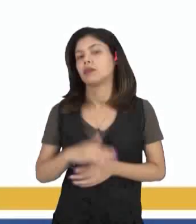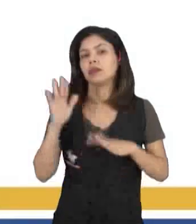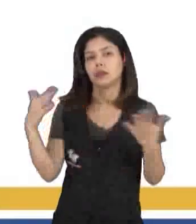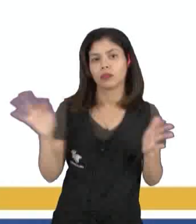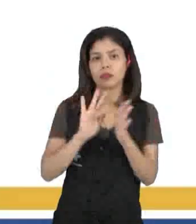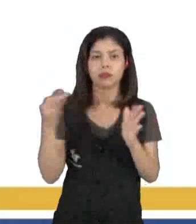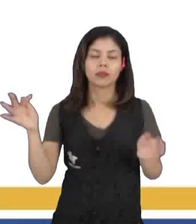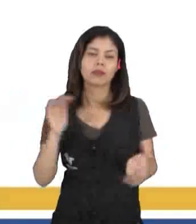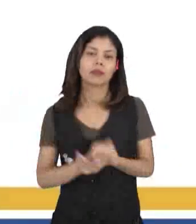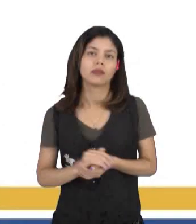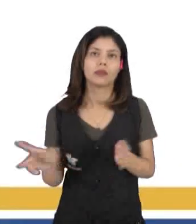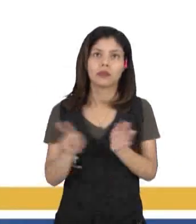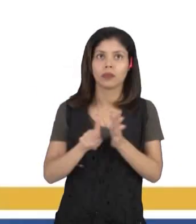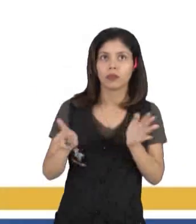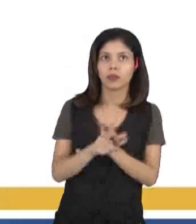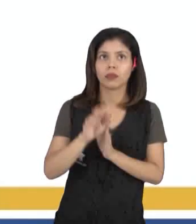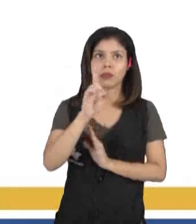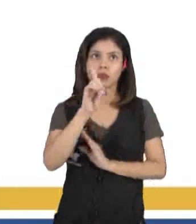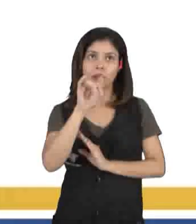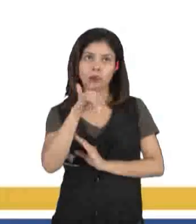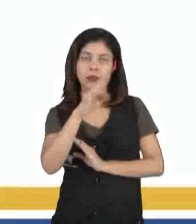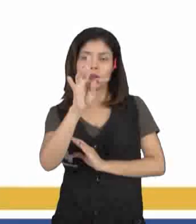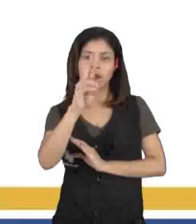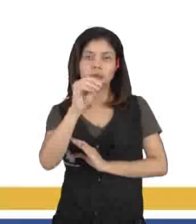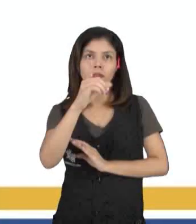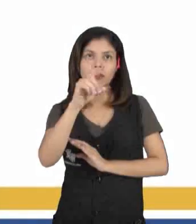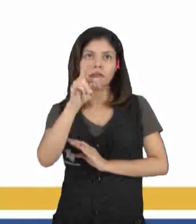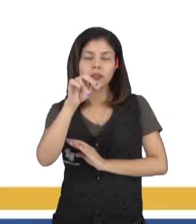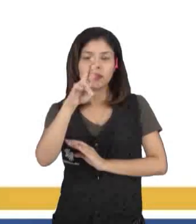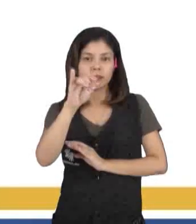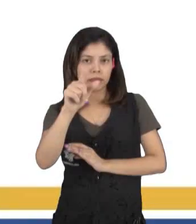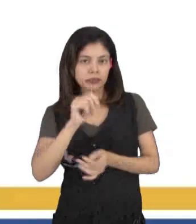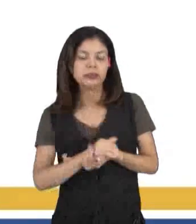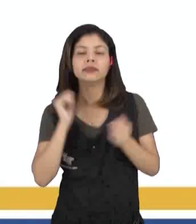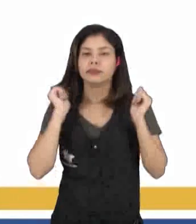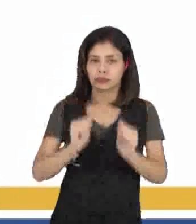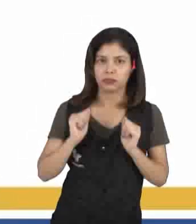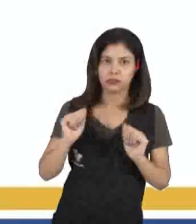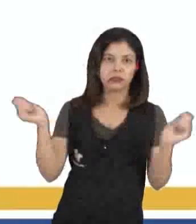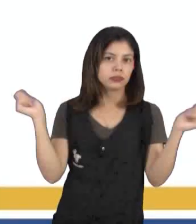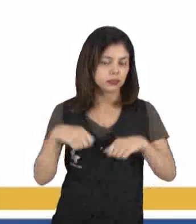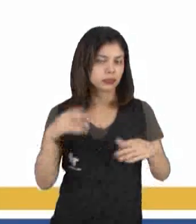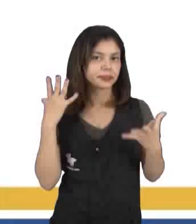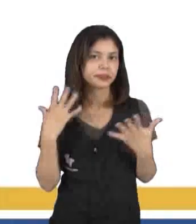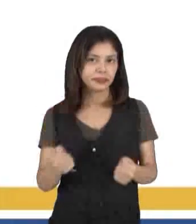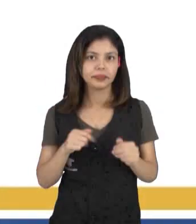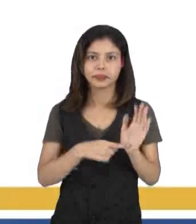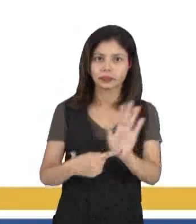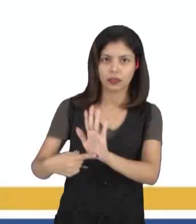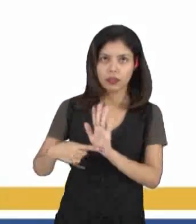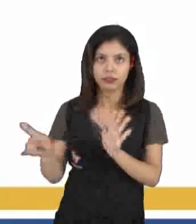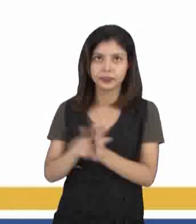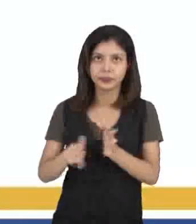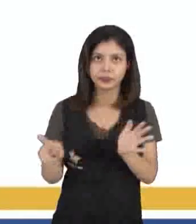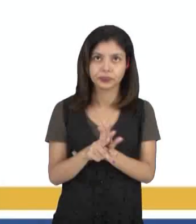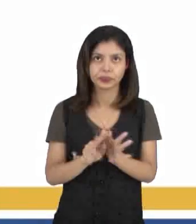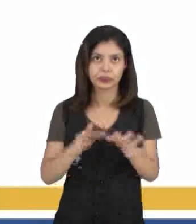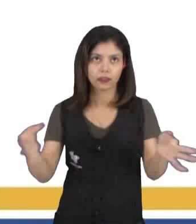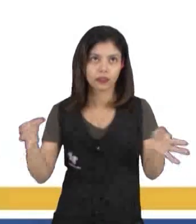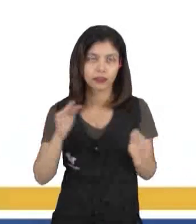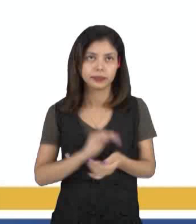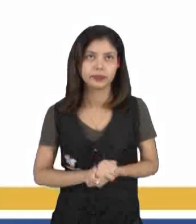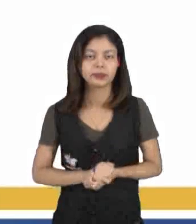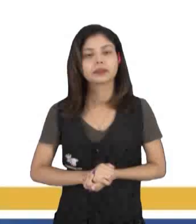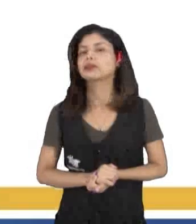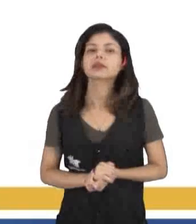função de adjunto adverbial que as orações elas podem assumir no enunciado, tá? Tais